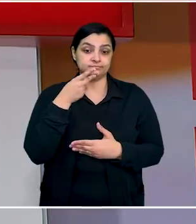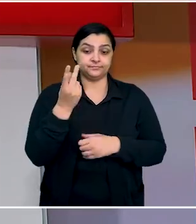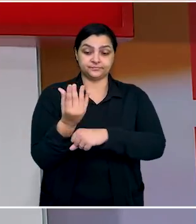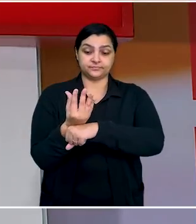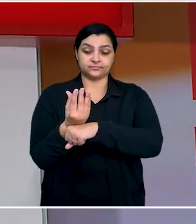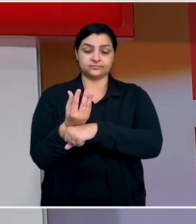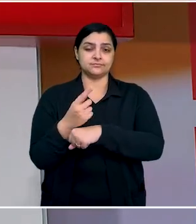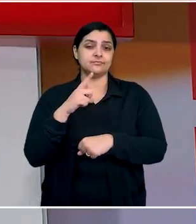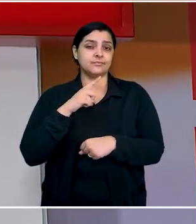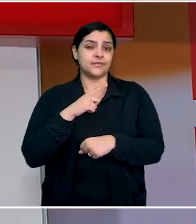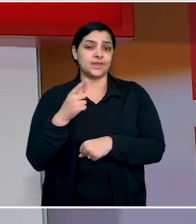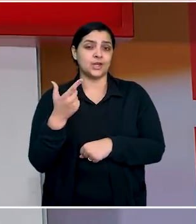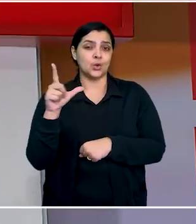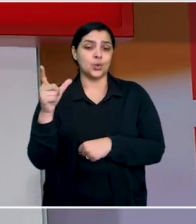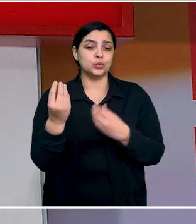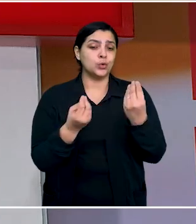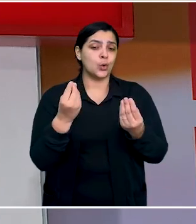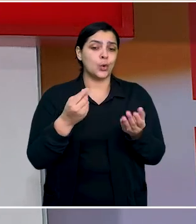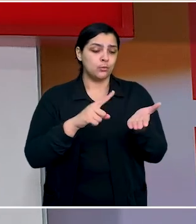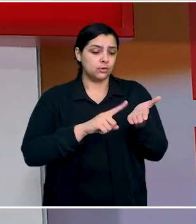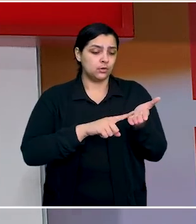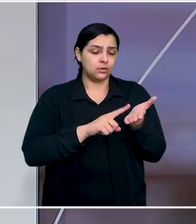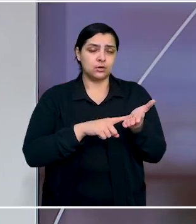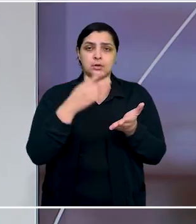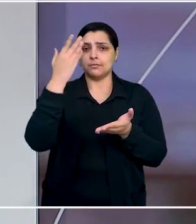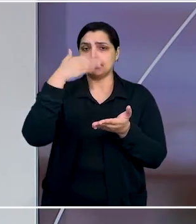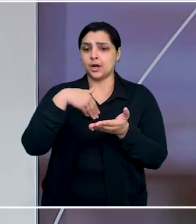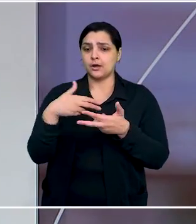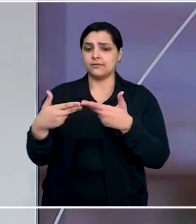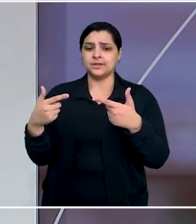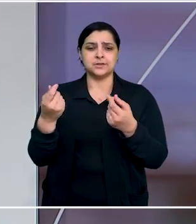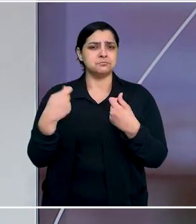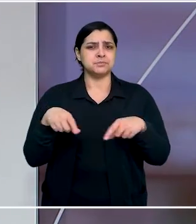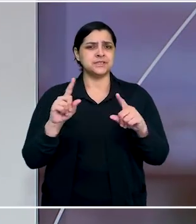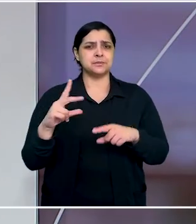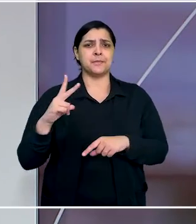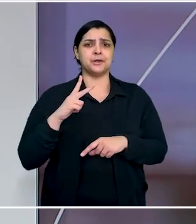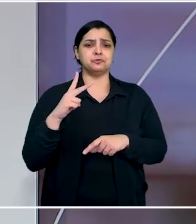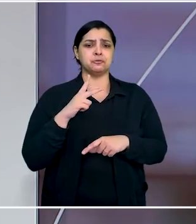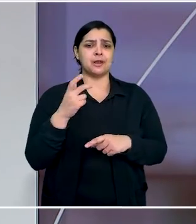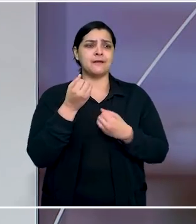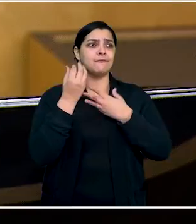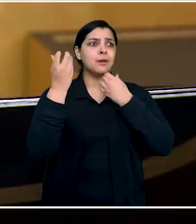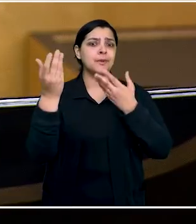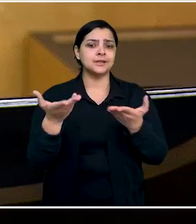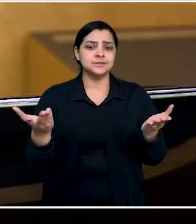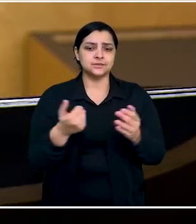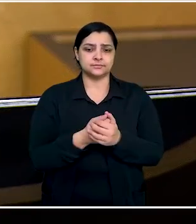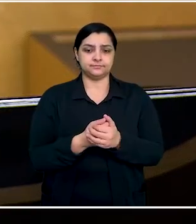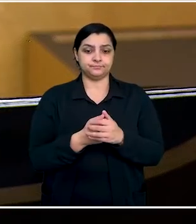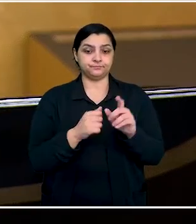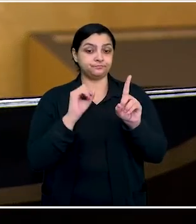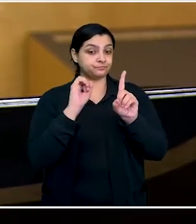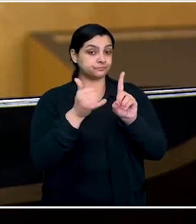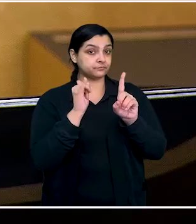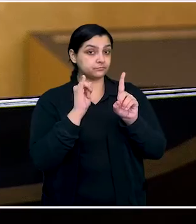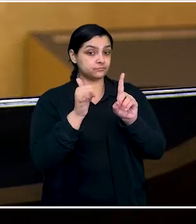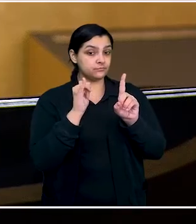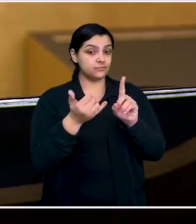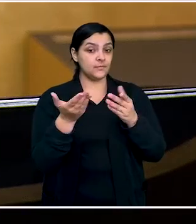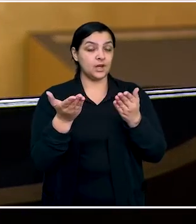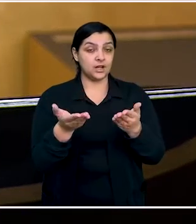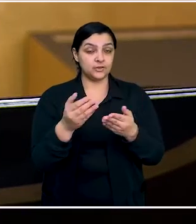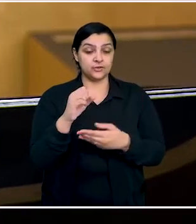que o Santander tinha outros meios de comprovar a jornada, sem constranger a intimidade do profissional. O relator do caso, na seção 2